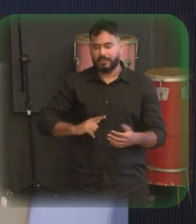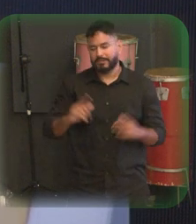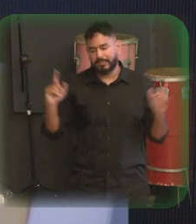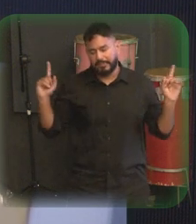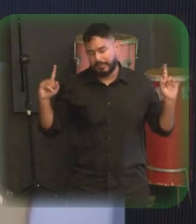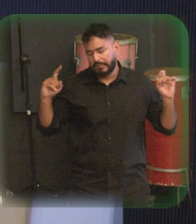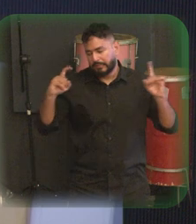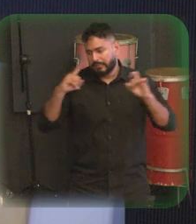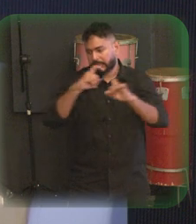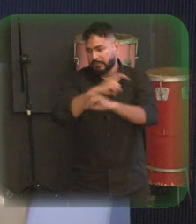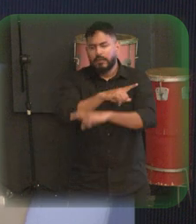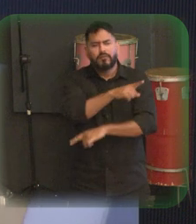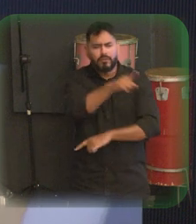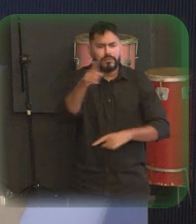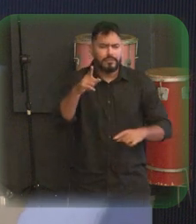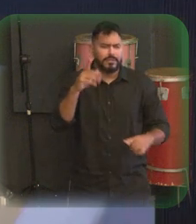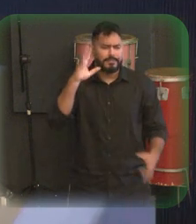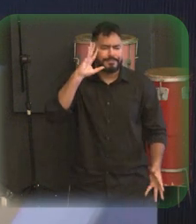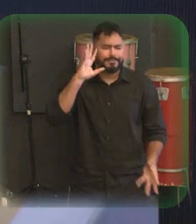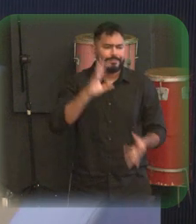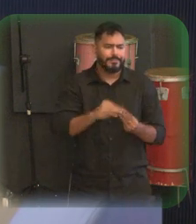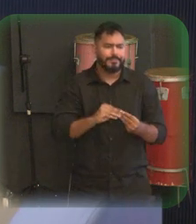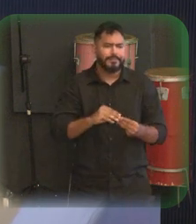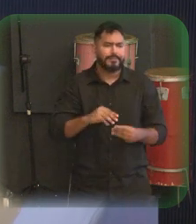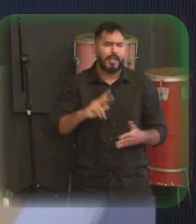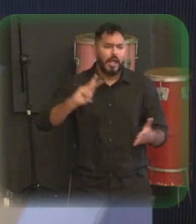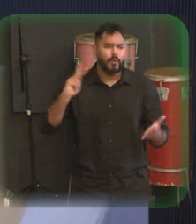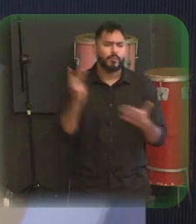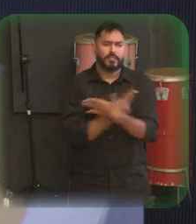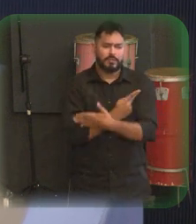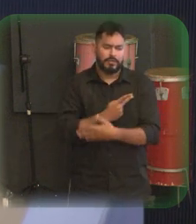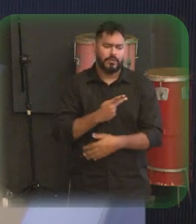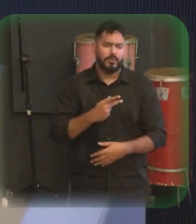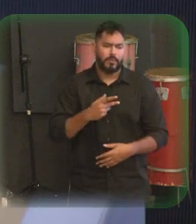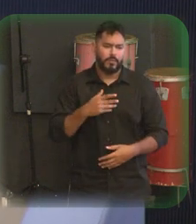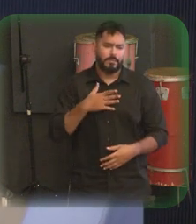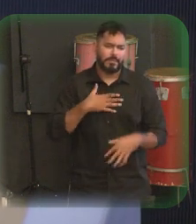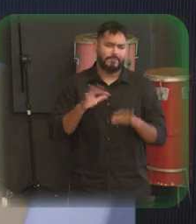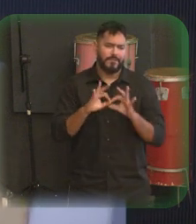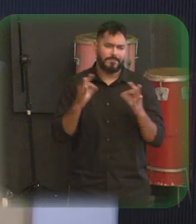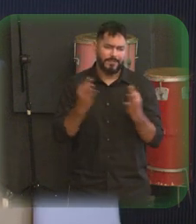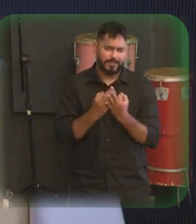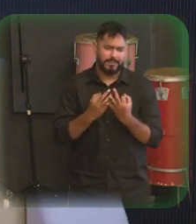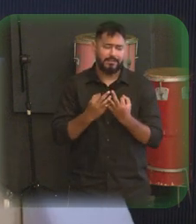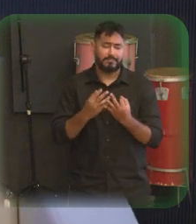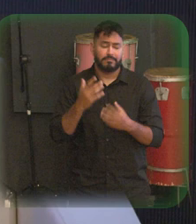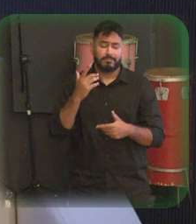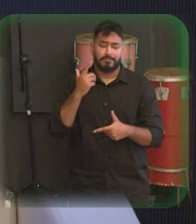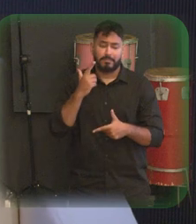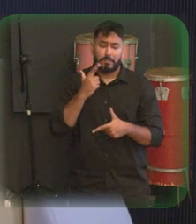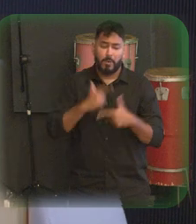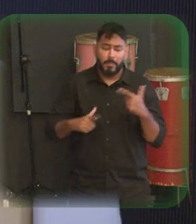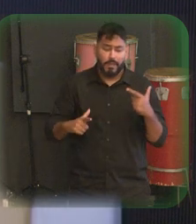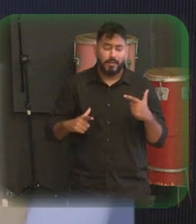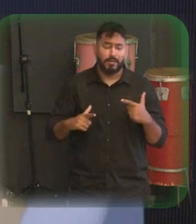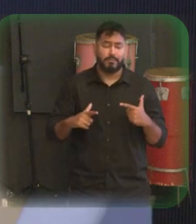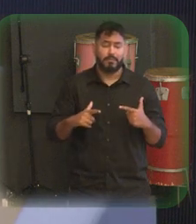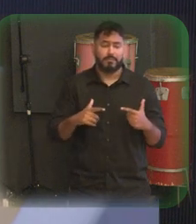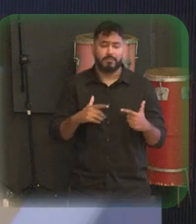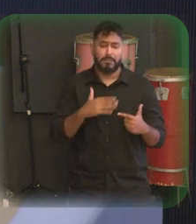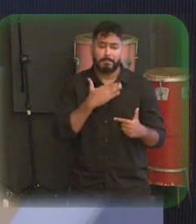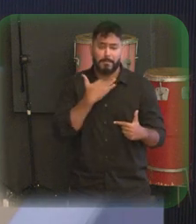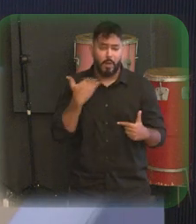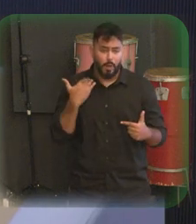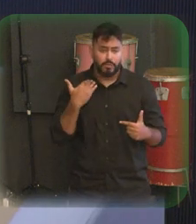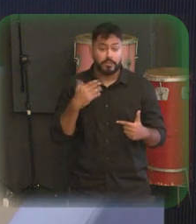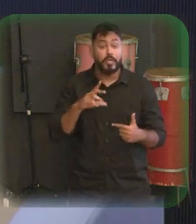Vocês, todo mundo sabe aqui que eu sofri uma grande tragédia na minha família, na minha vida, no